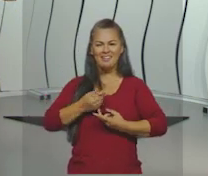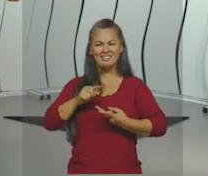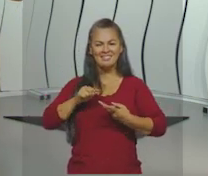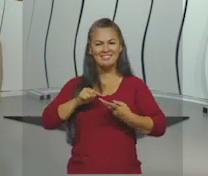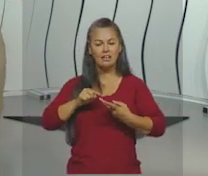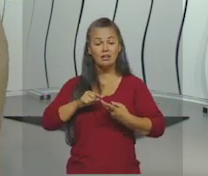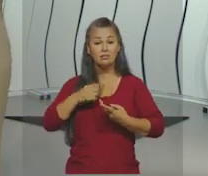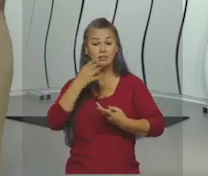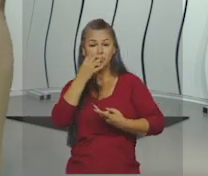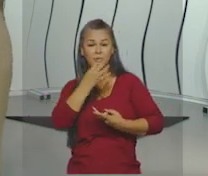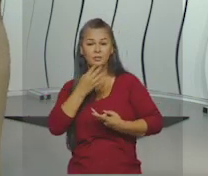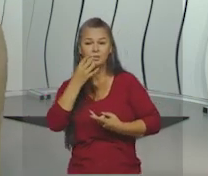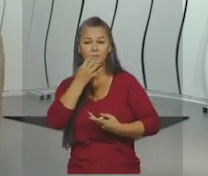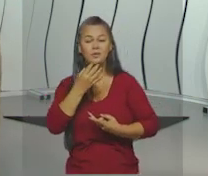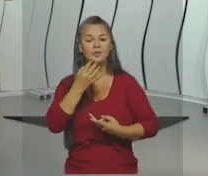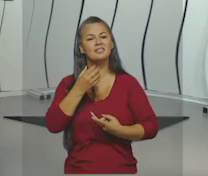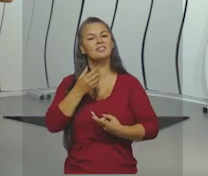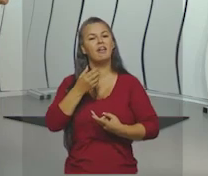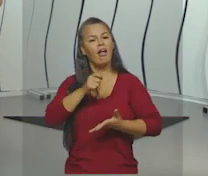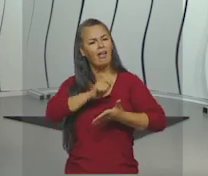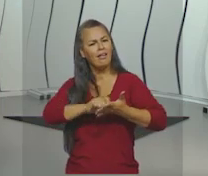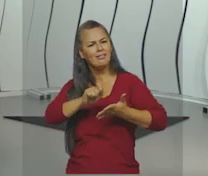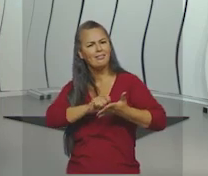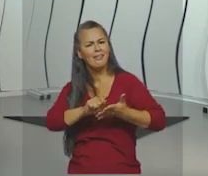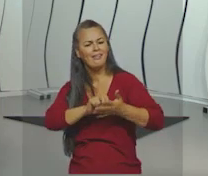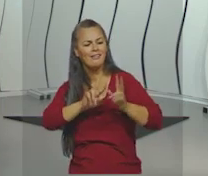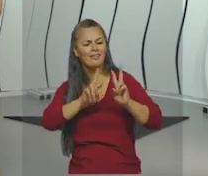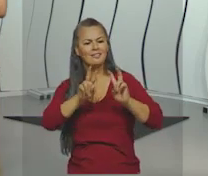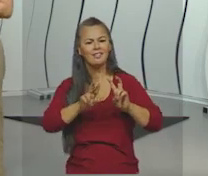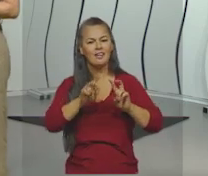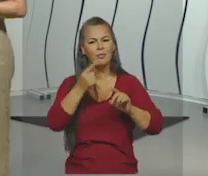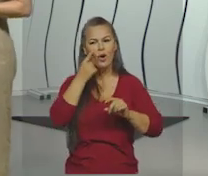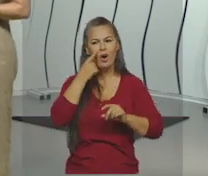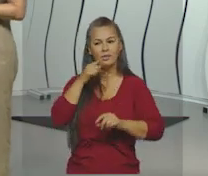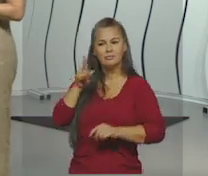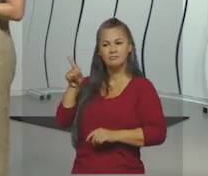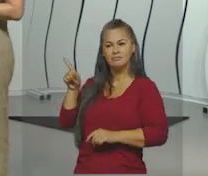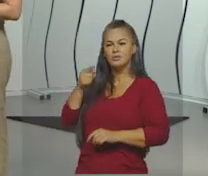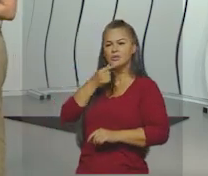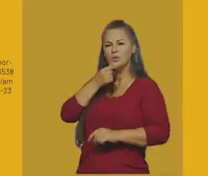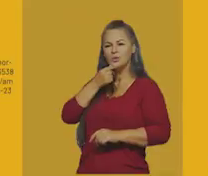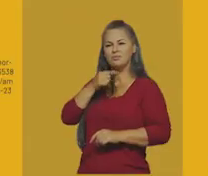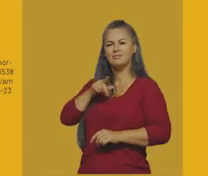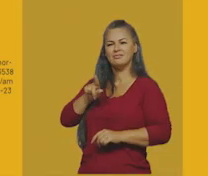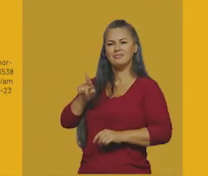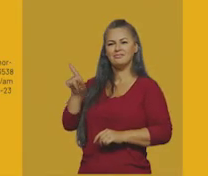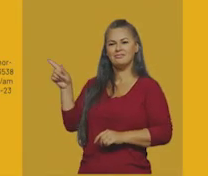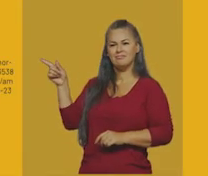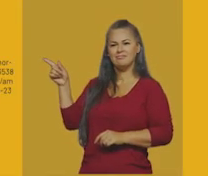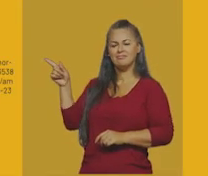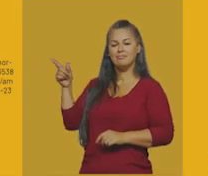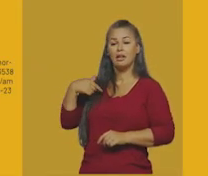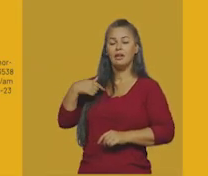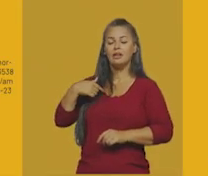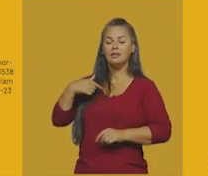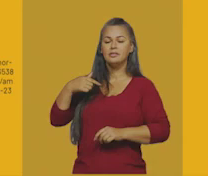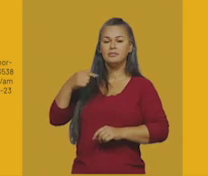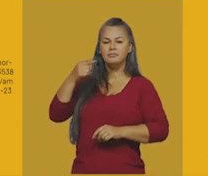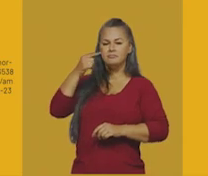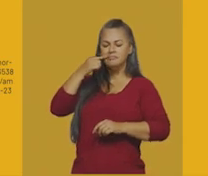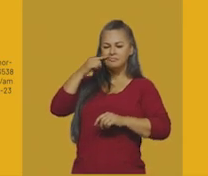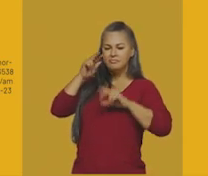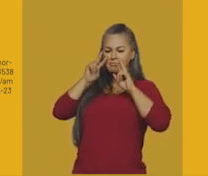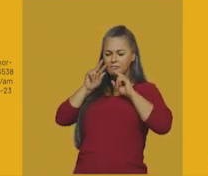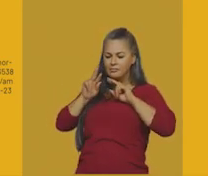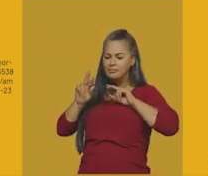utilizaram aí essa questão do olhar, do olho. Olha aqui, Vinícius de Moraes, que lindo. Quando a luz dos